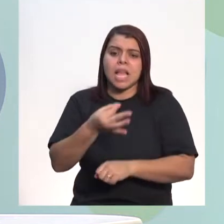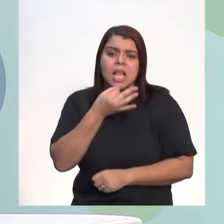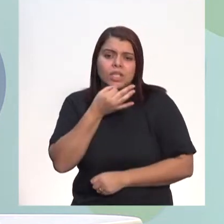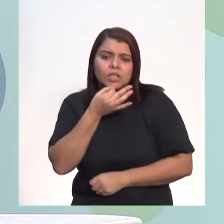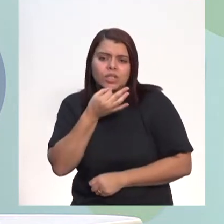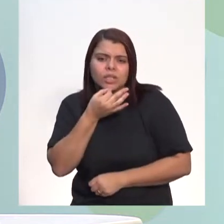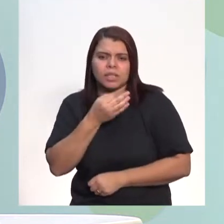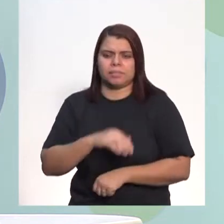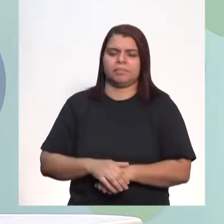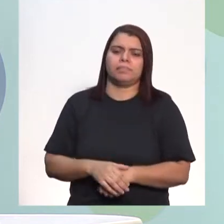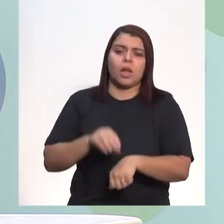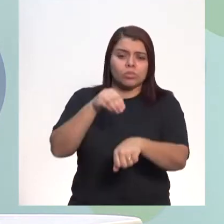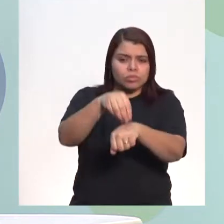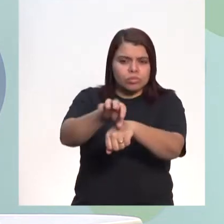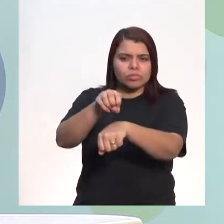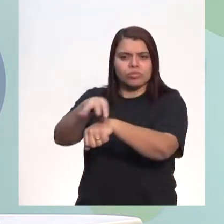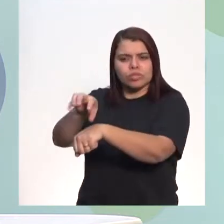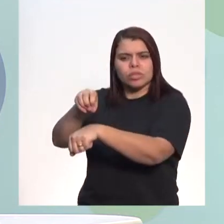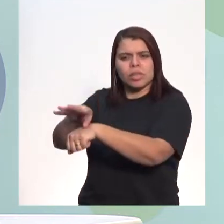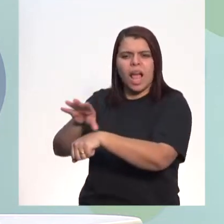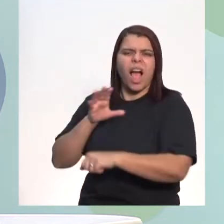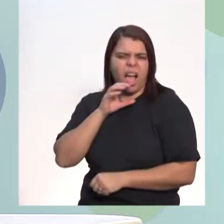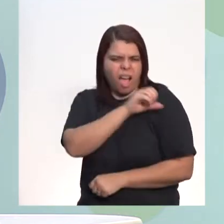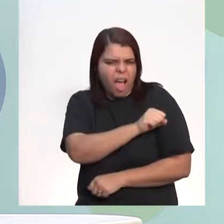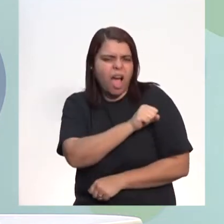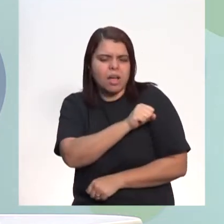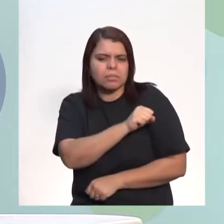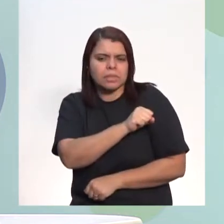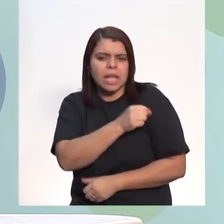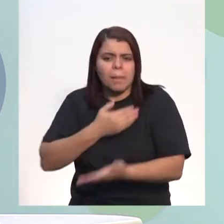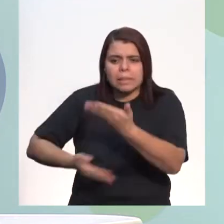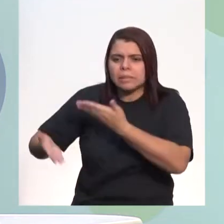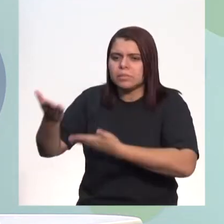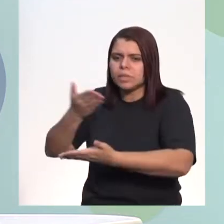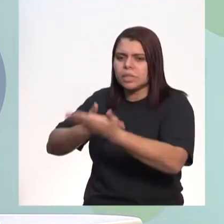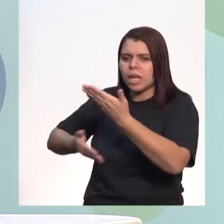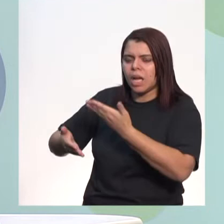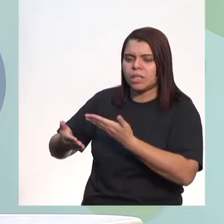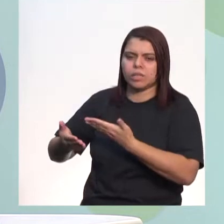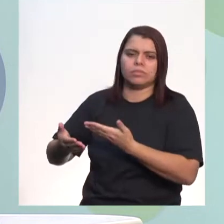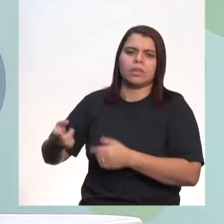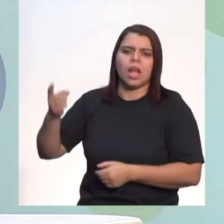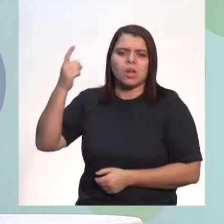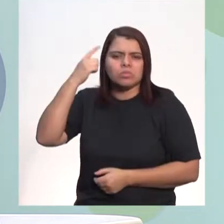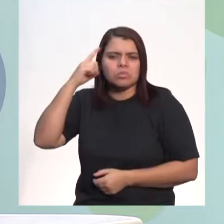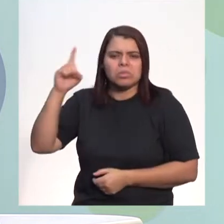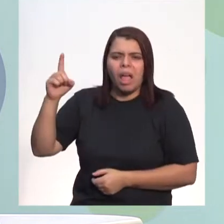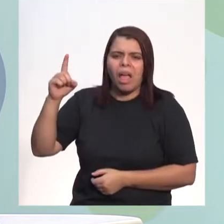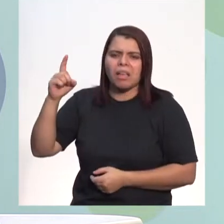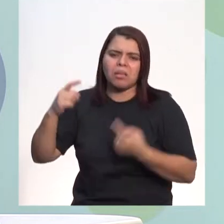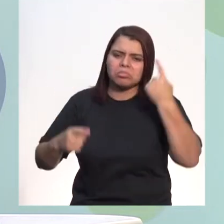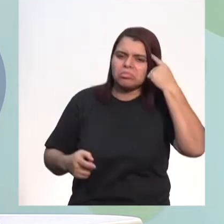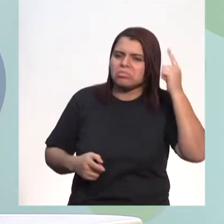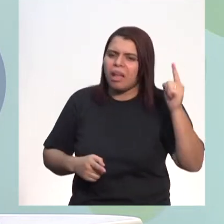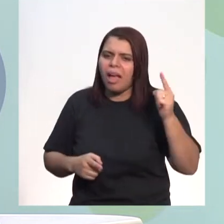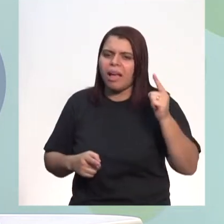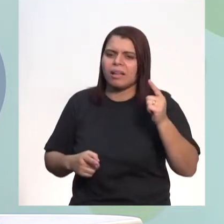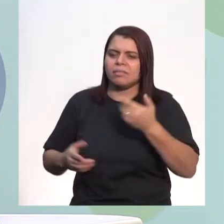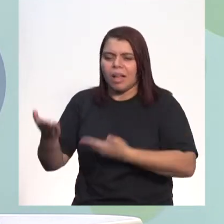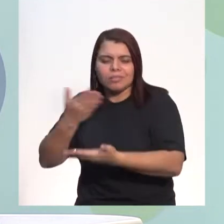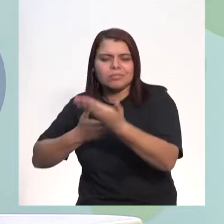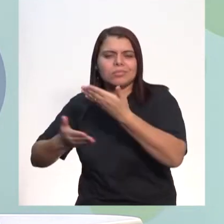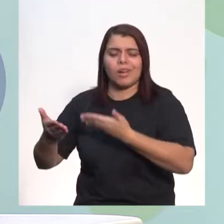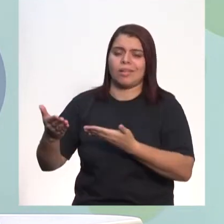bem práticas, mas que é importante a gente ir trocando ideia, quem tem um pouquinho mais de familiaridade possa também auxiliar aqueles que estão